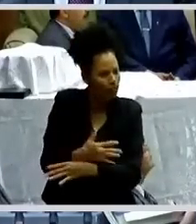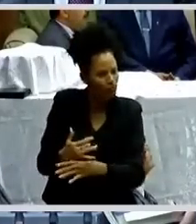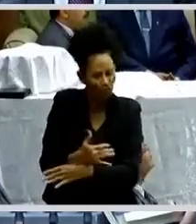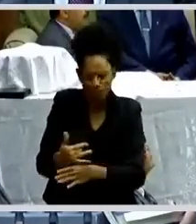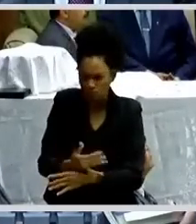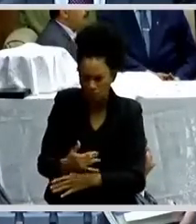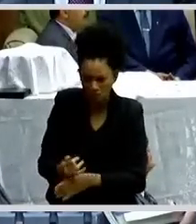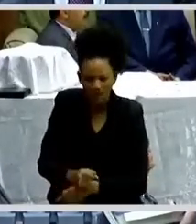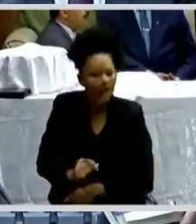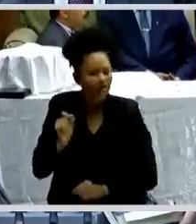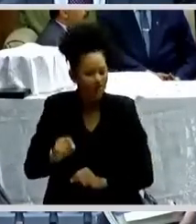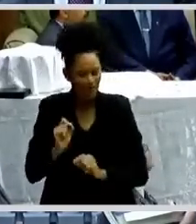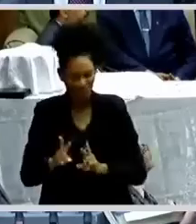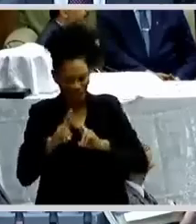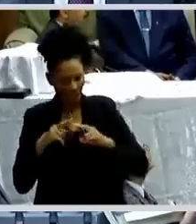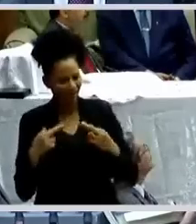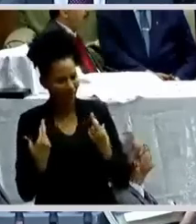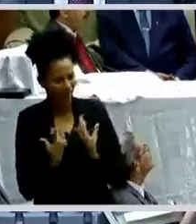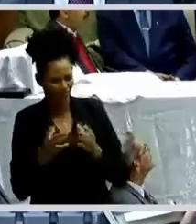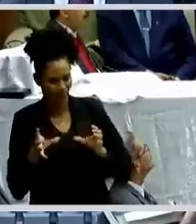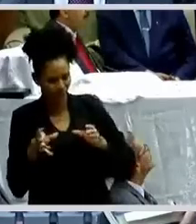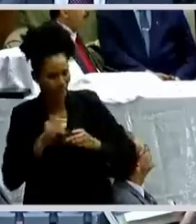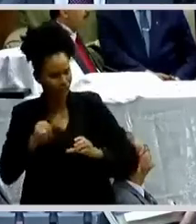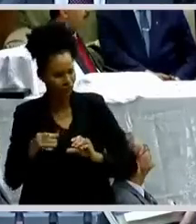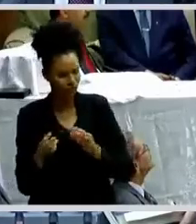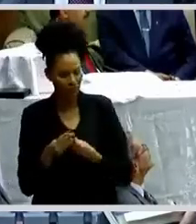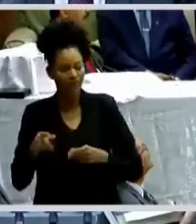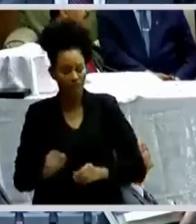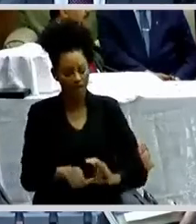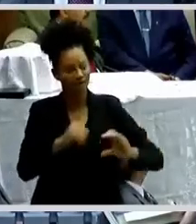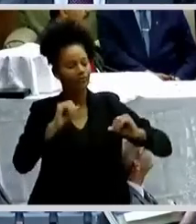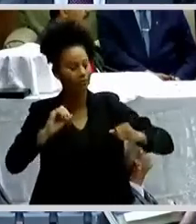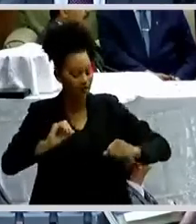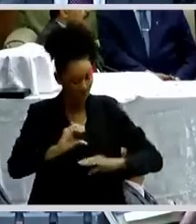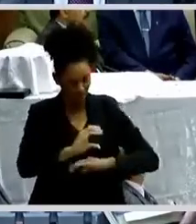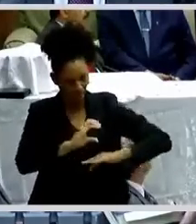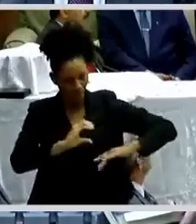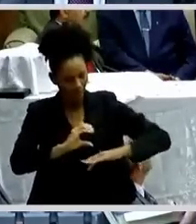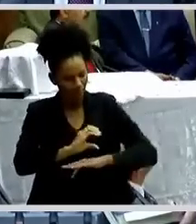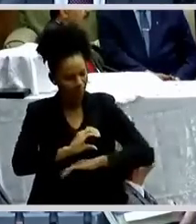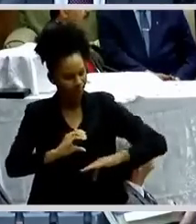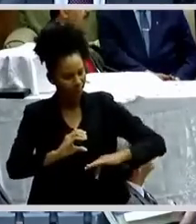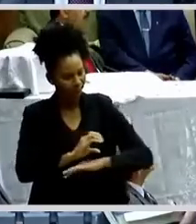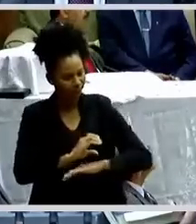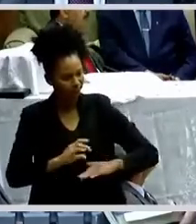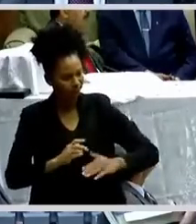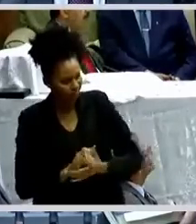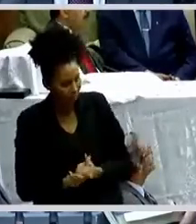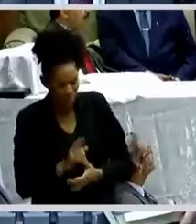da sinagoga. Vai para Cafarnaum, confins de Zebulon.